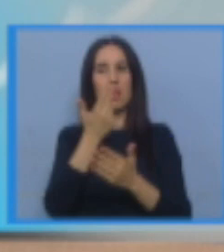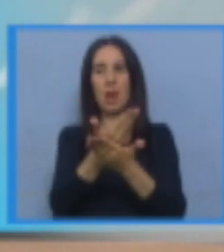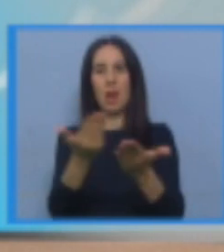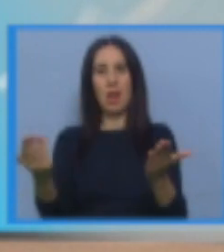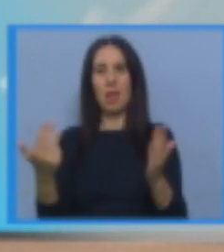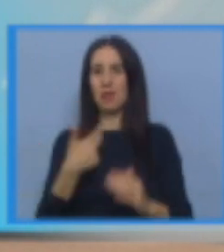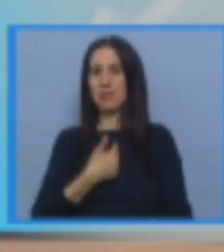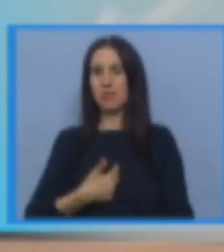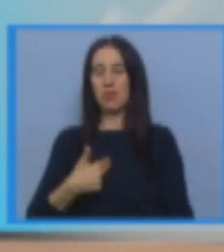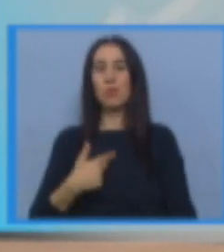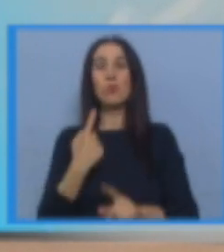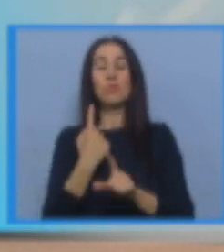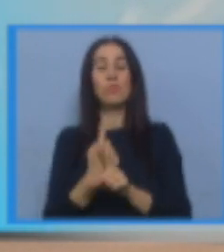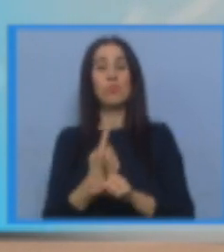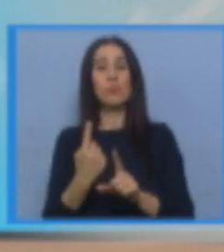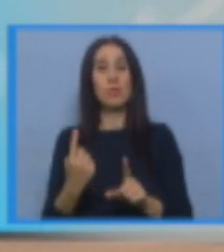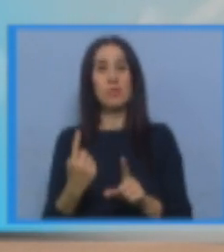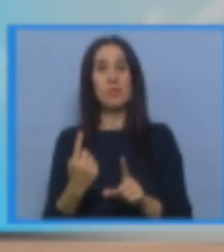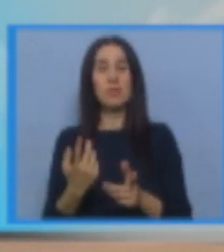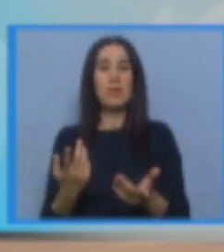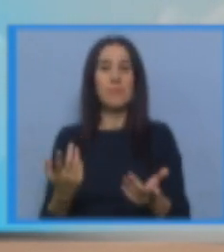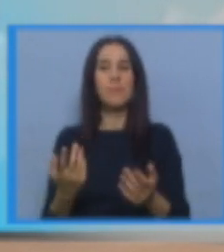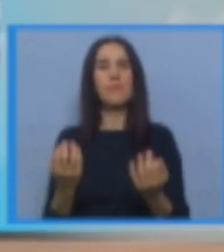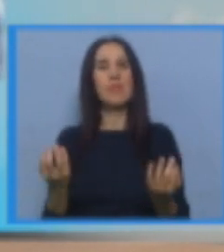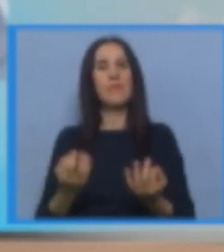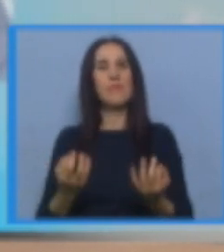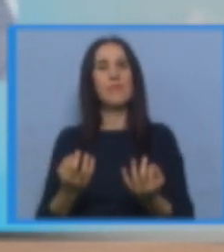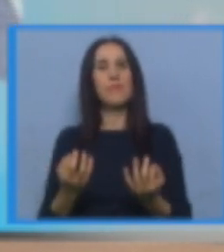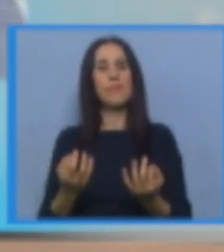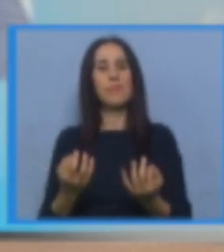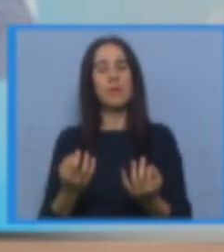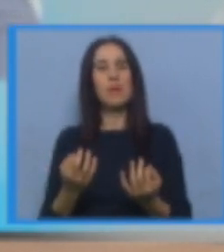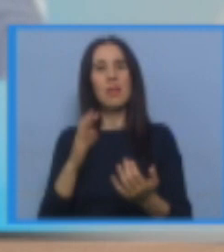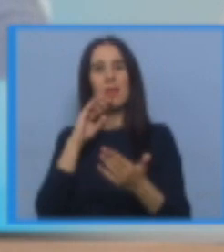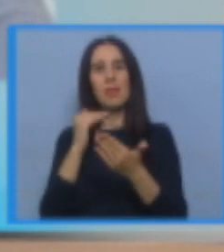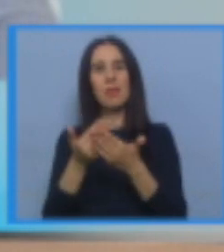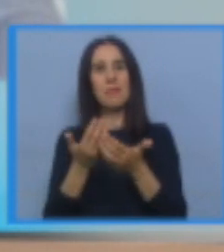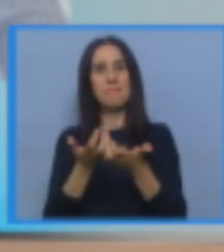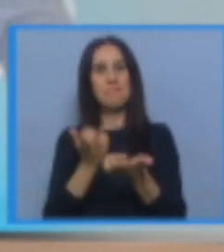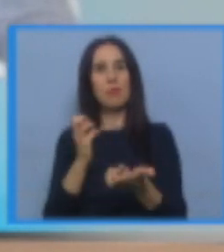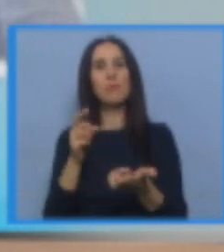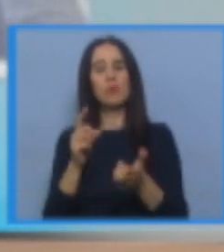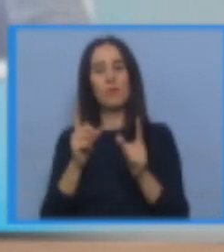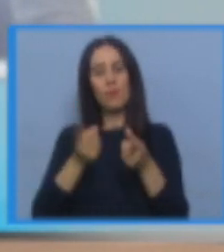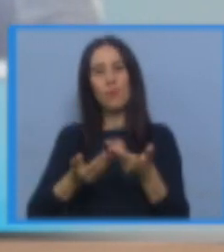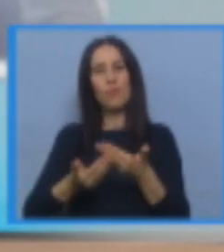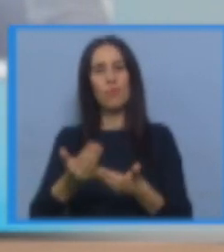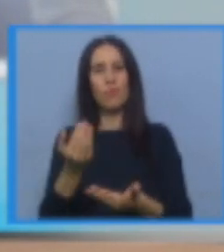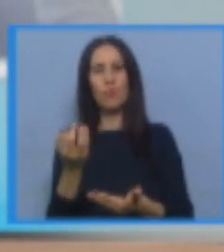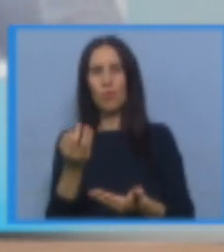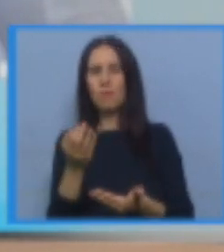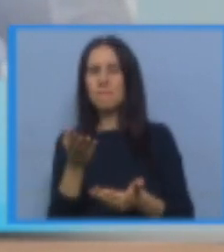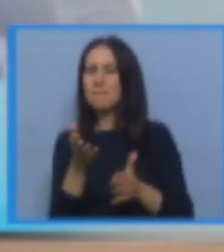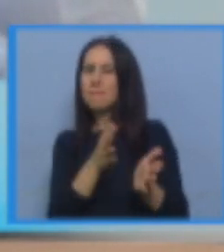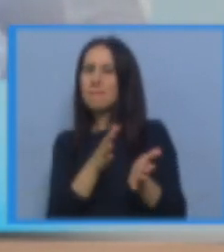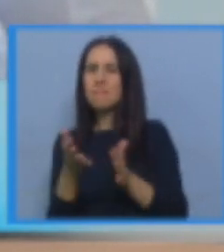cristã, porque de alguma forma vem sublinhar, ela foi instituída